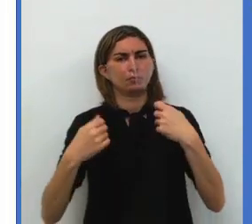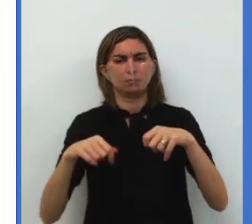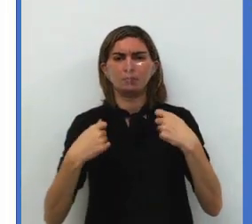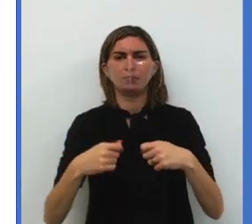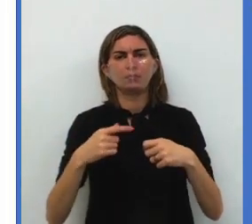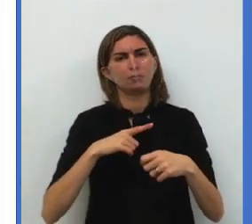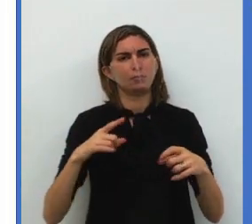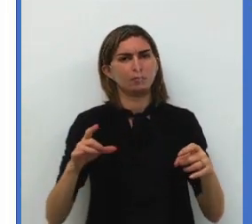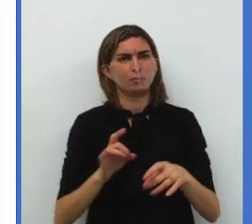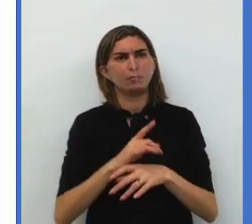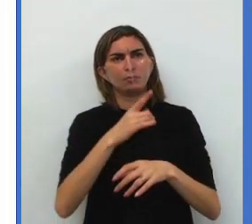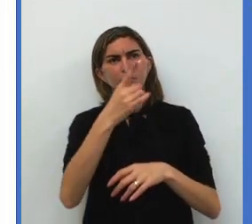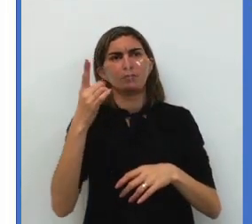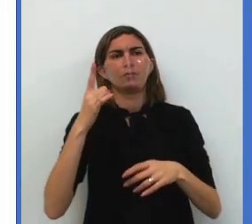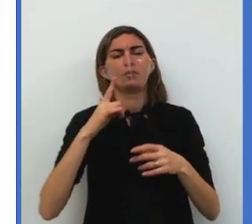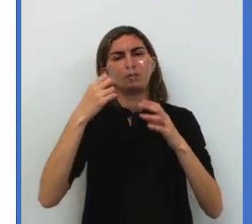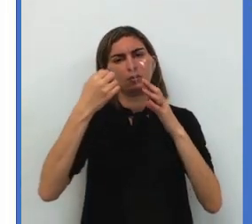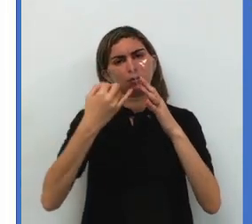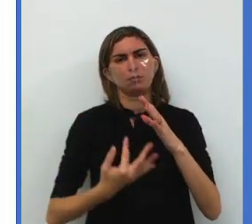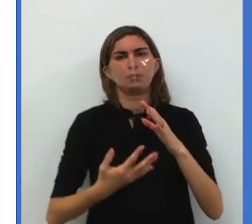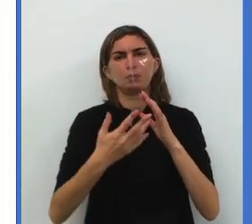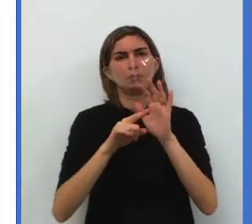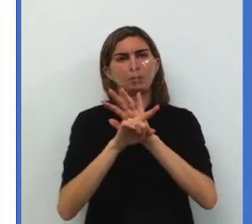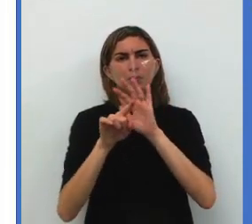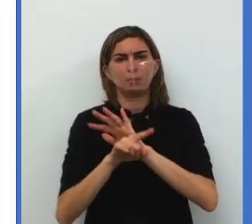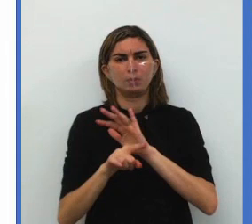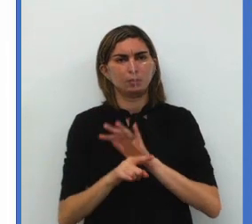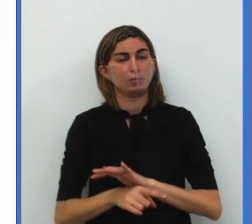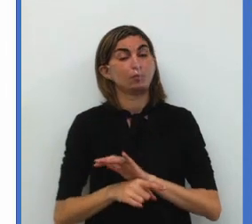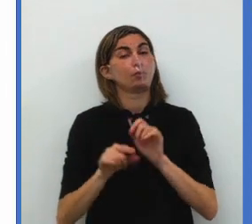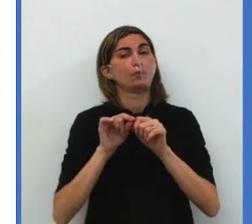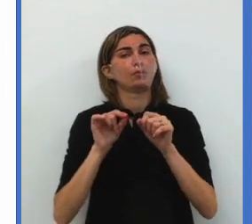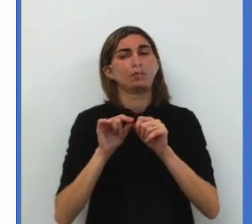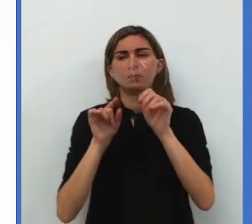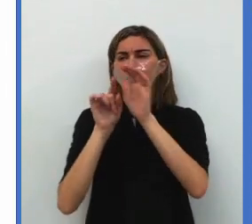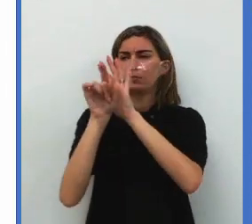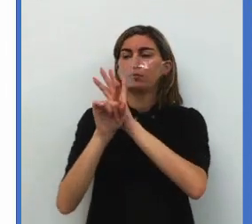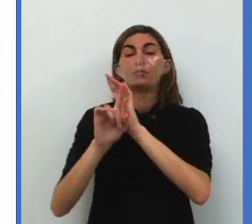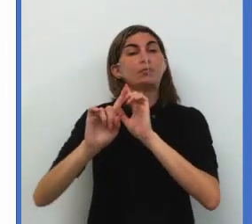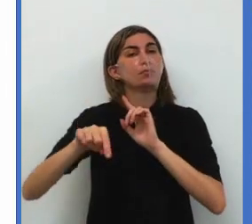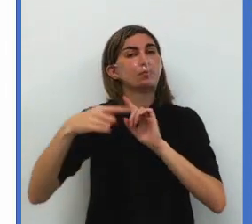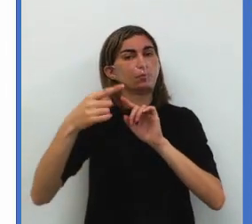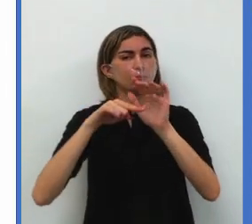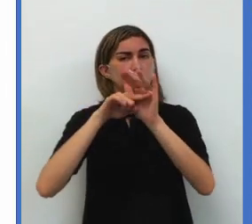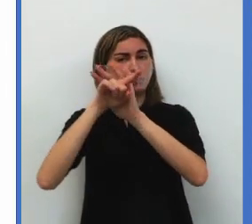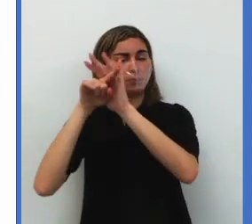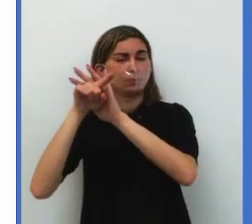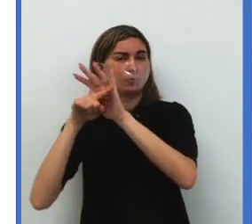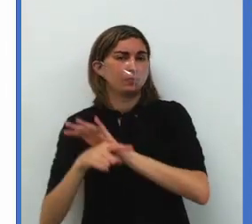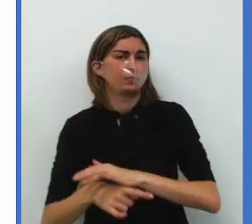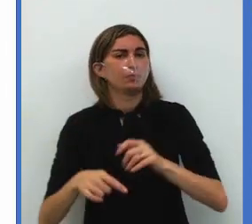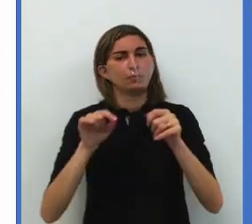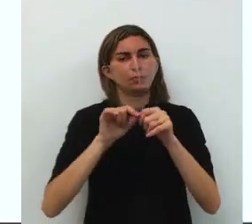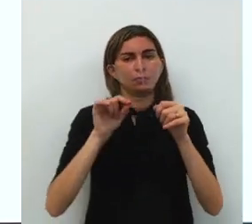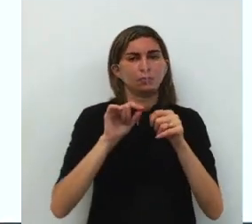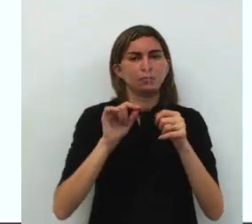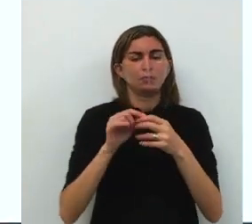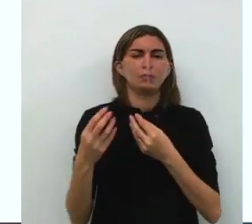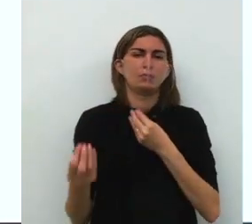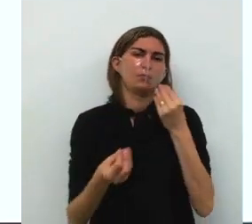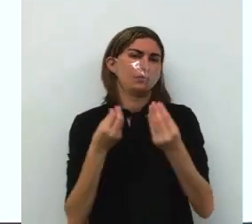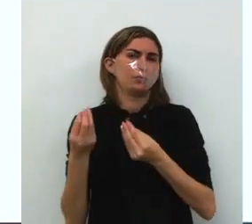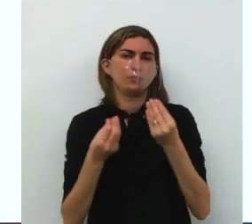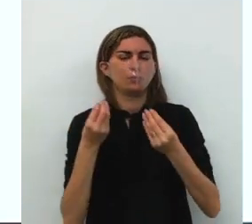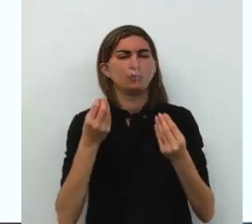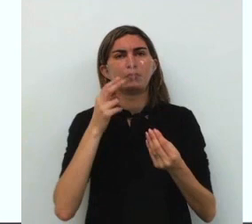nós chegamos no nosso último item, que vai ser o quê? As perguntas a serem feitas. Depois dessa pesquisa que eu fiz,